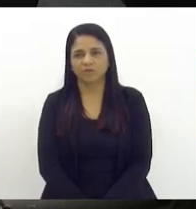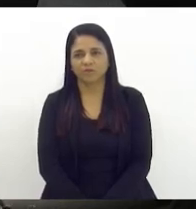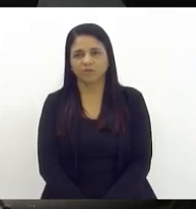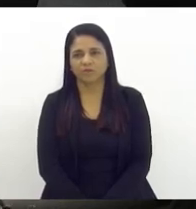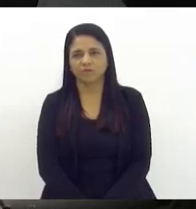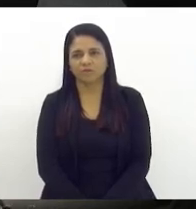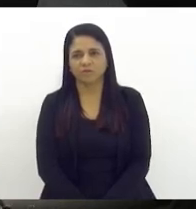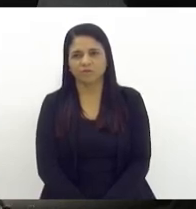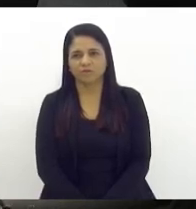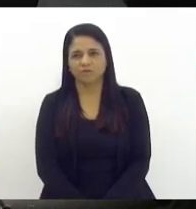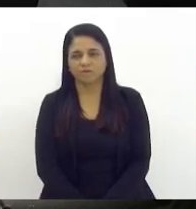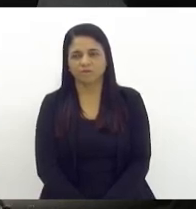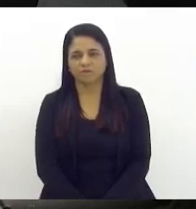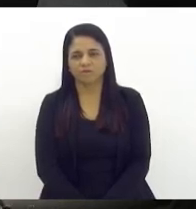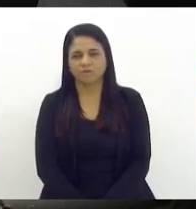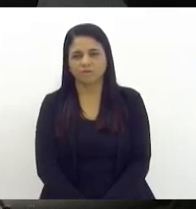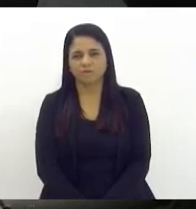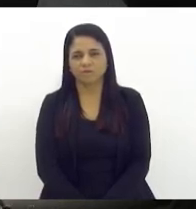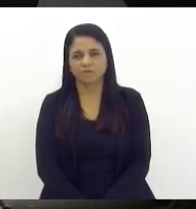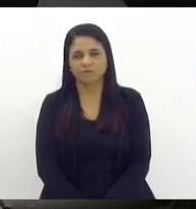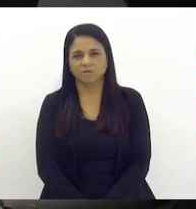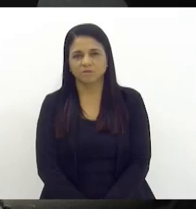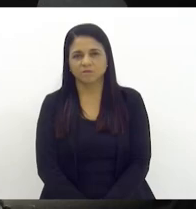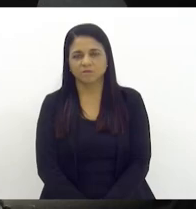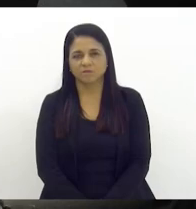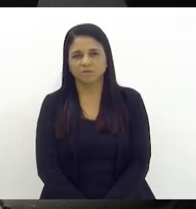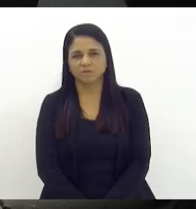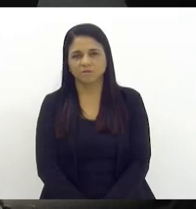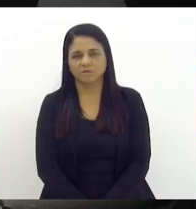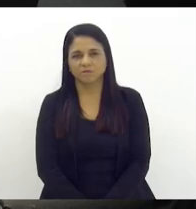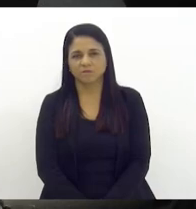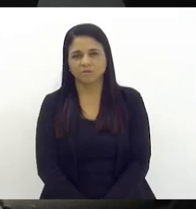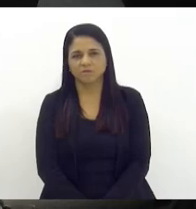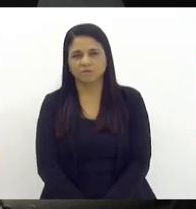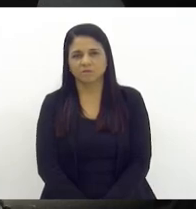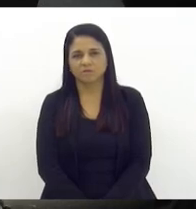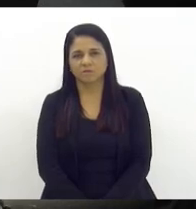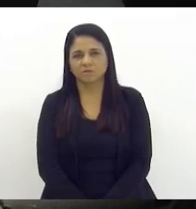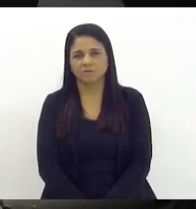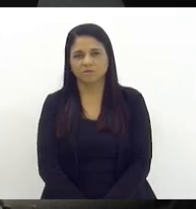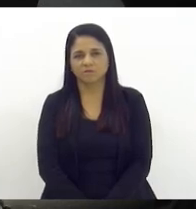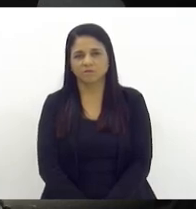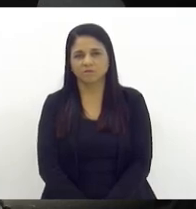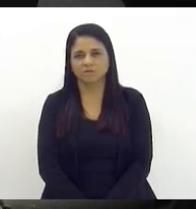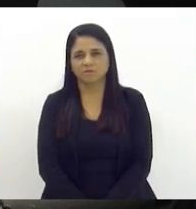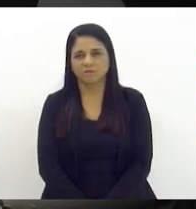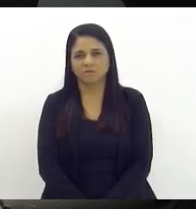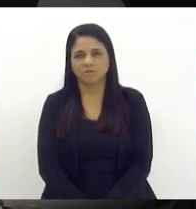Essa porra aí. Tá cambalhada aí, ó.